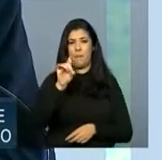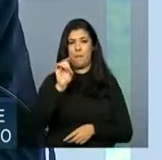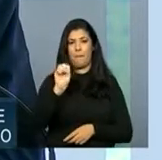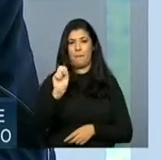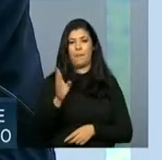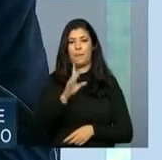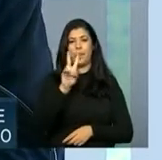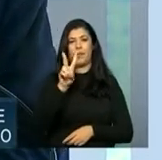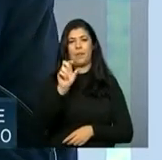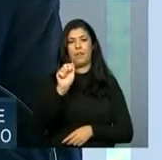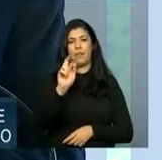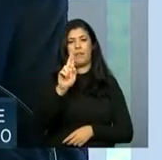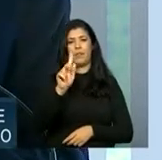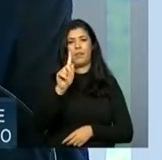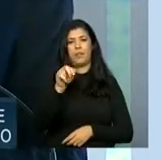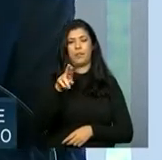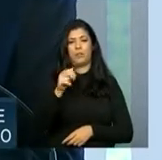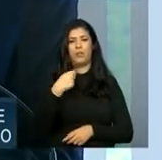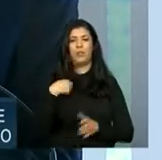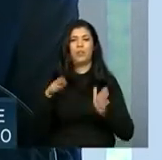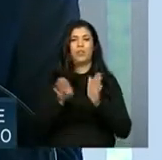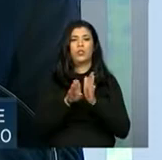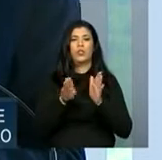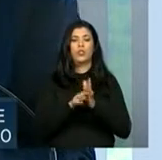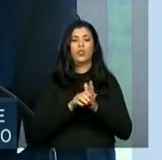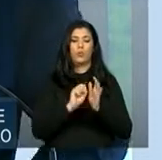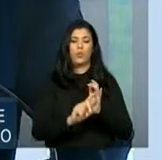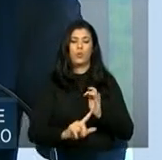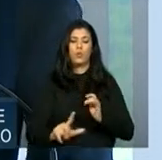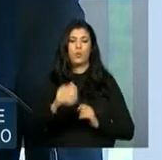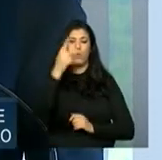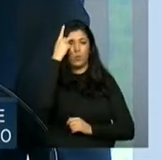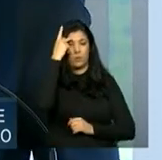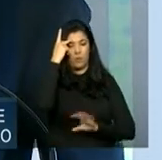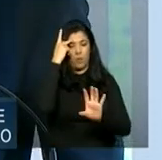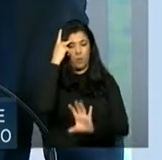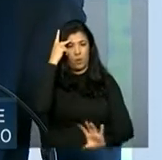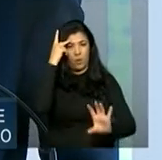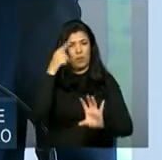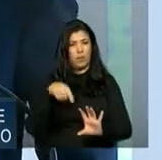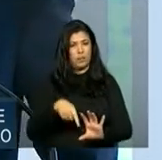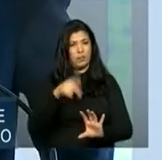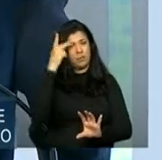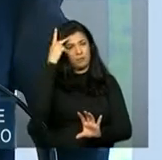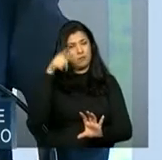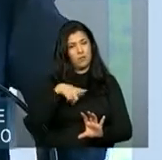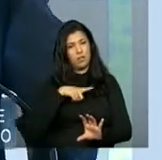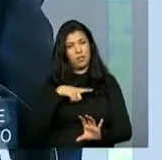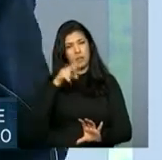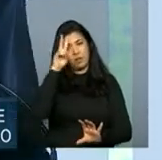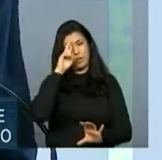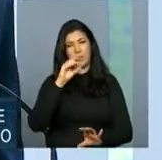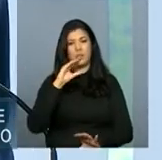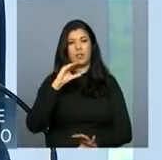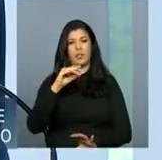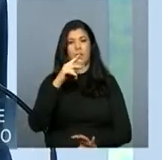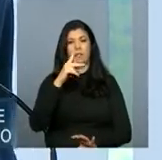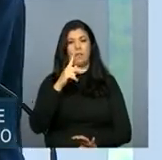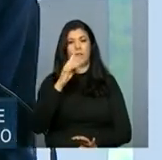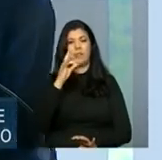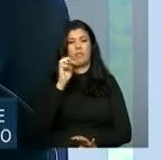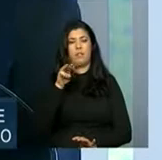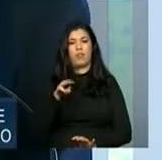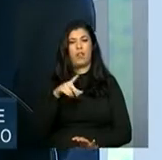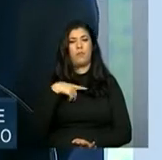no extremo sul de São Paulo EA CPTM transportável me lembro quando o Mário Covas